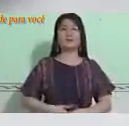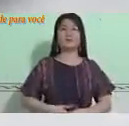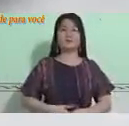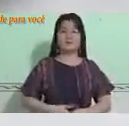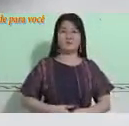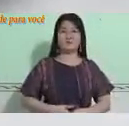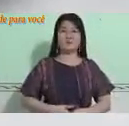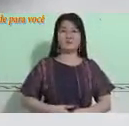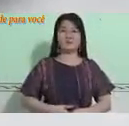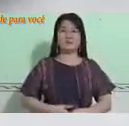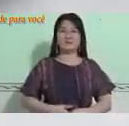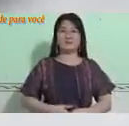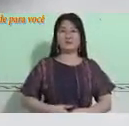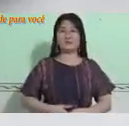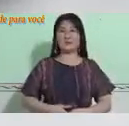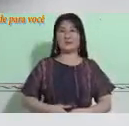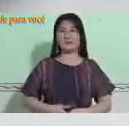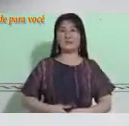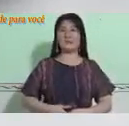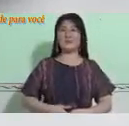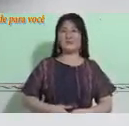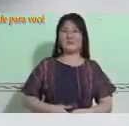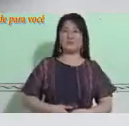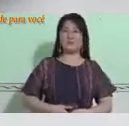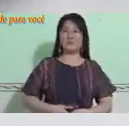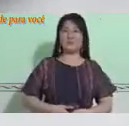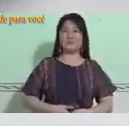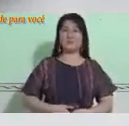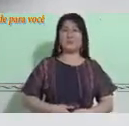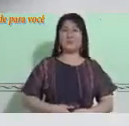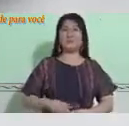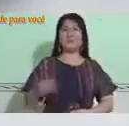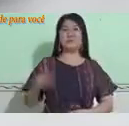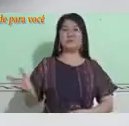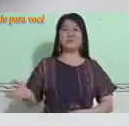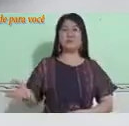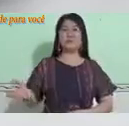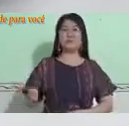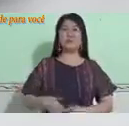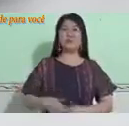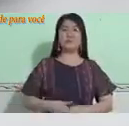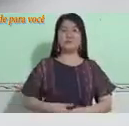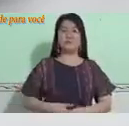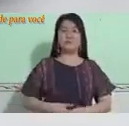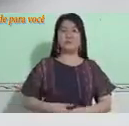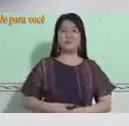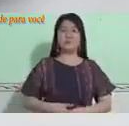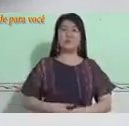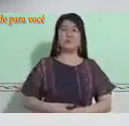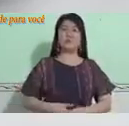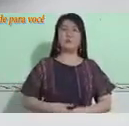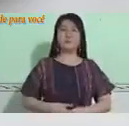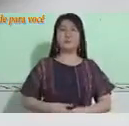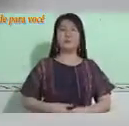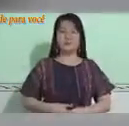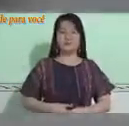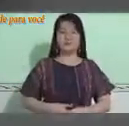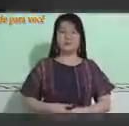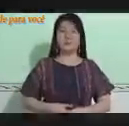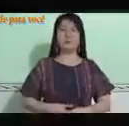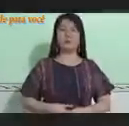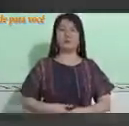OMAGRAVIDEZ. A gravidez ectópica é uma situação relativamente rara, na qual o óvulo após ser fecundado se implanta